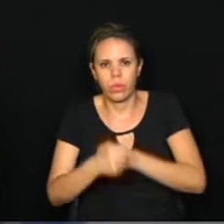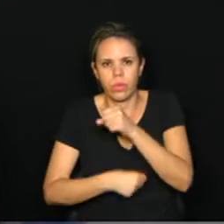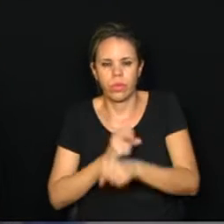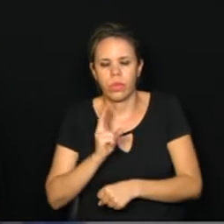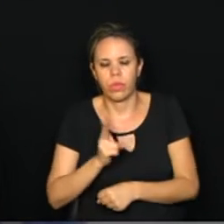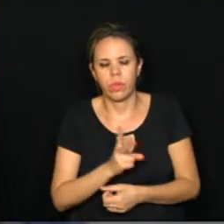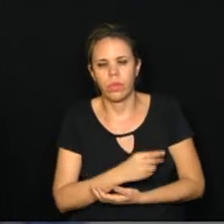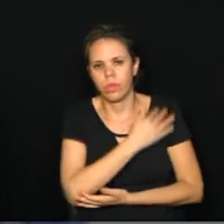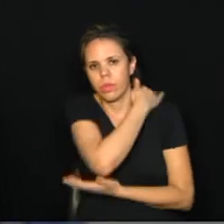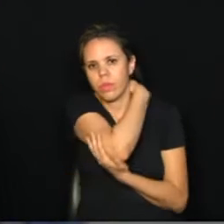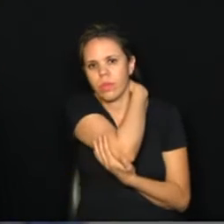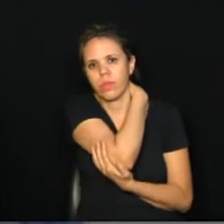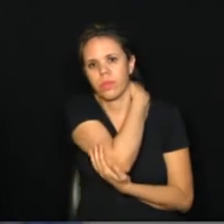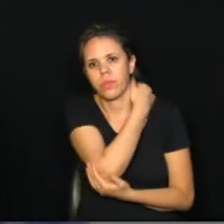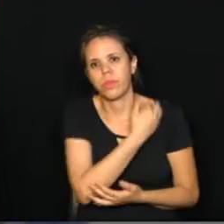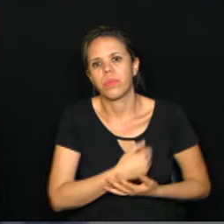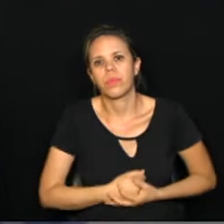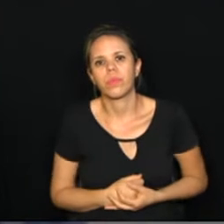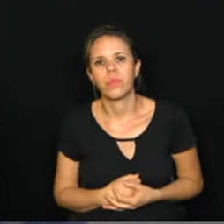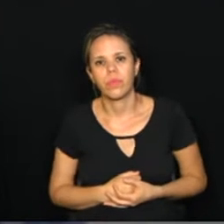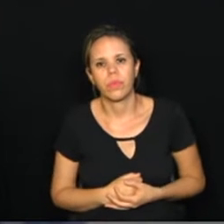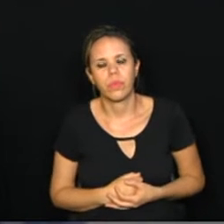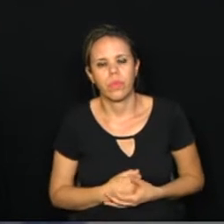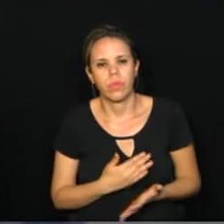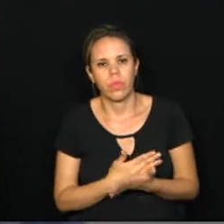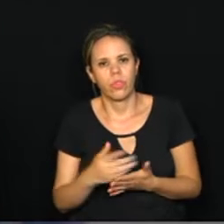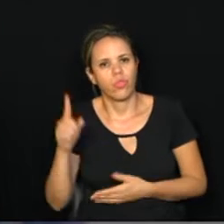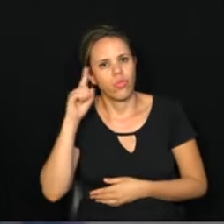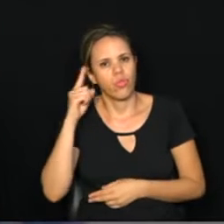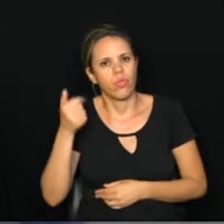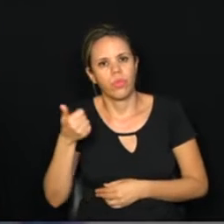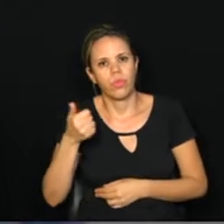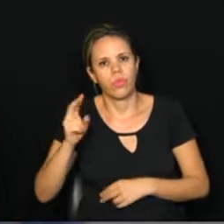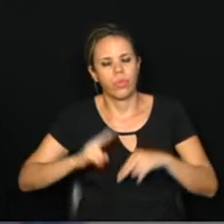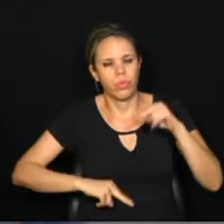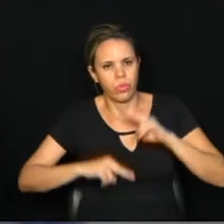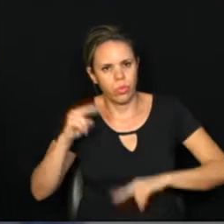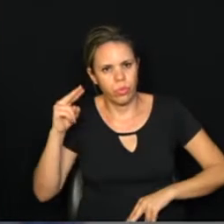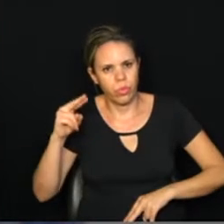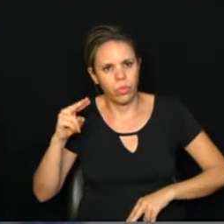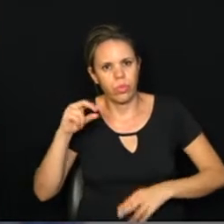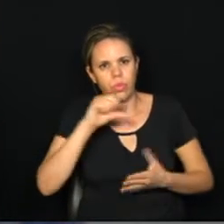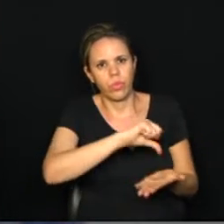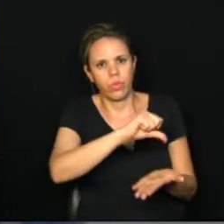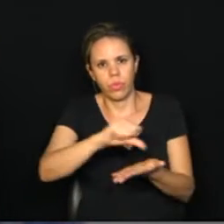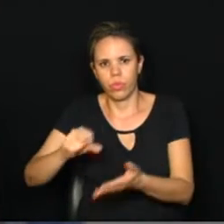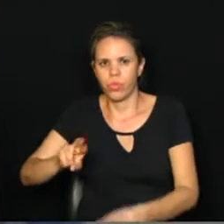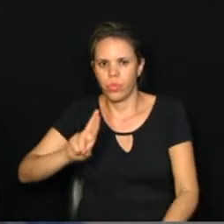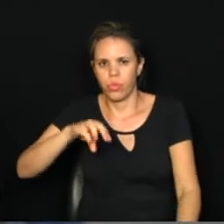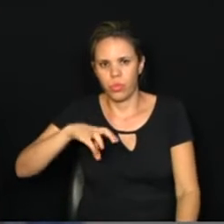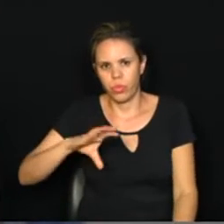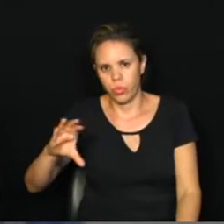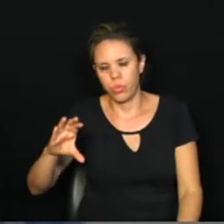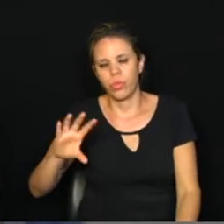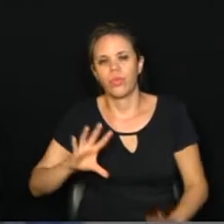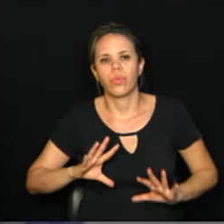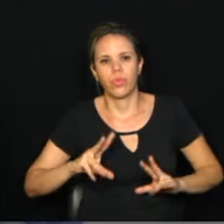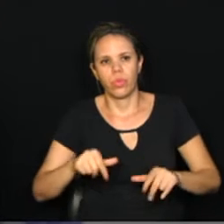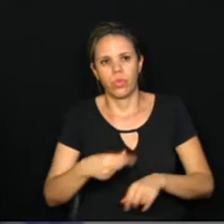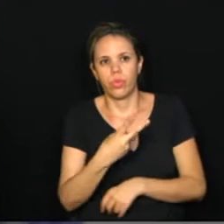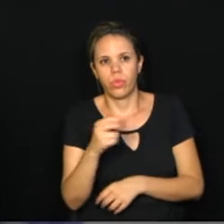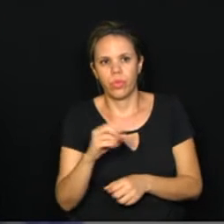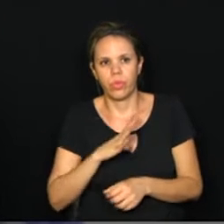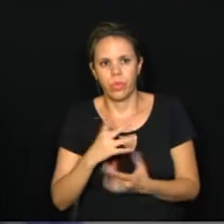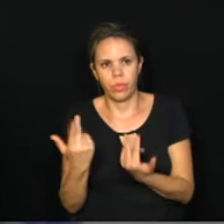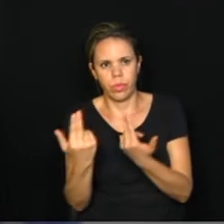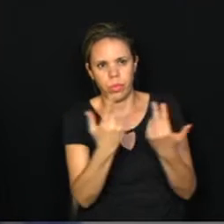ela foi instalada agora dia 1º de junho na região metropolitana, como todos os 20 municípios